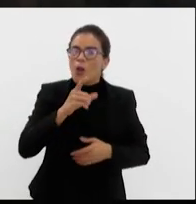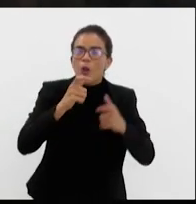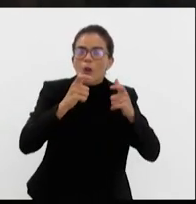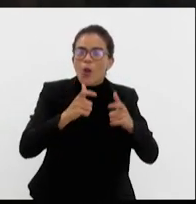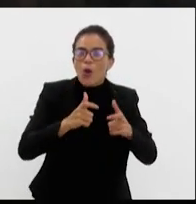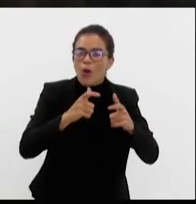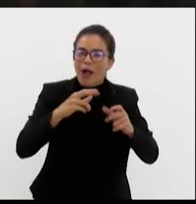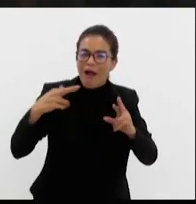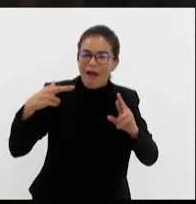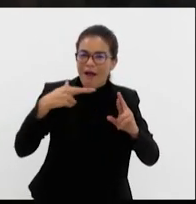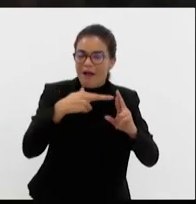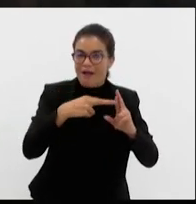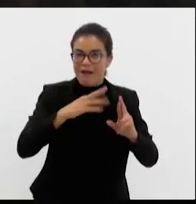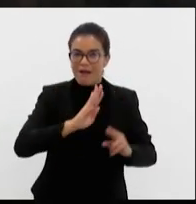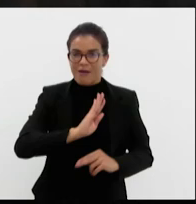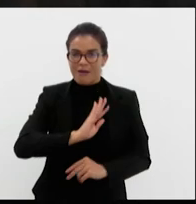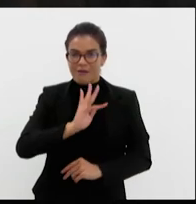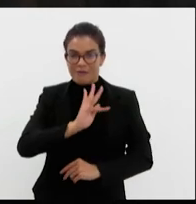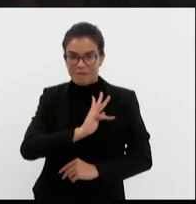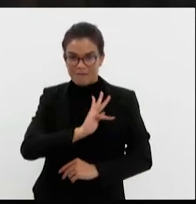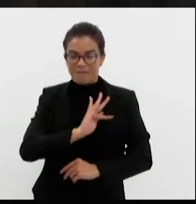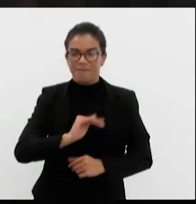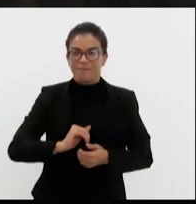Baixada Fluminense, o estado inteiro, mas